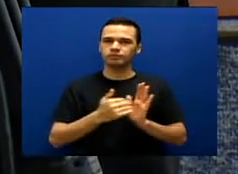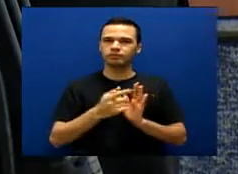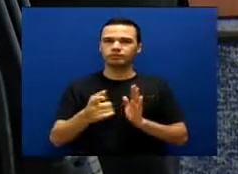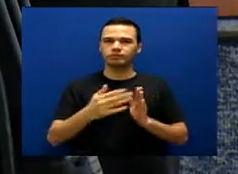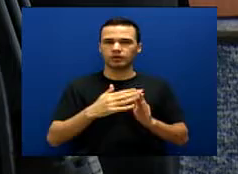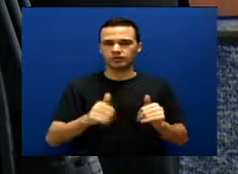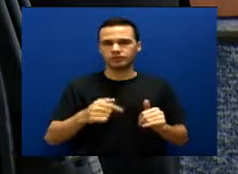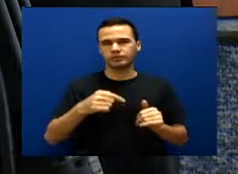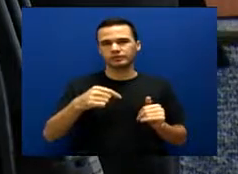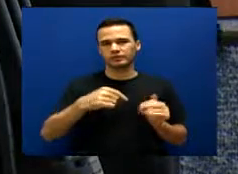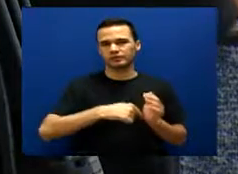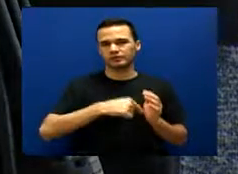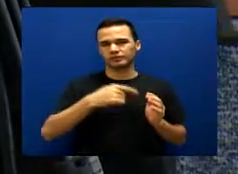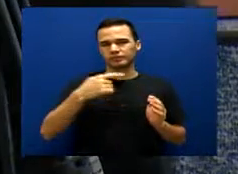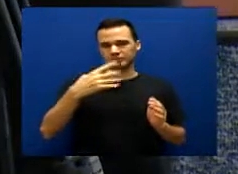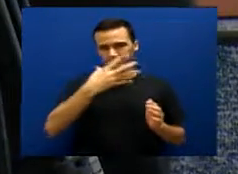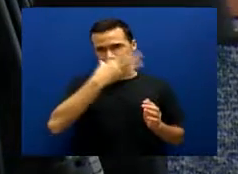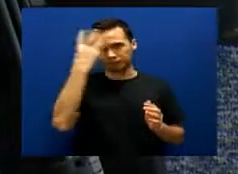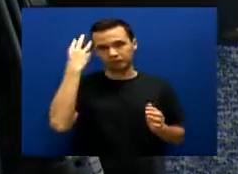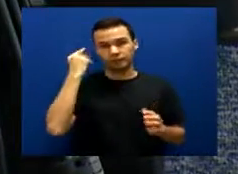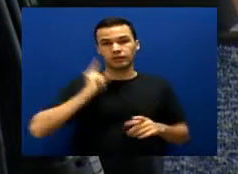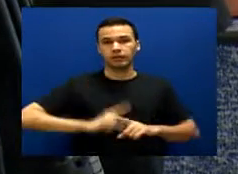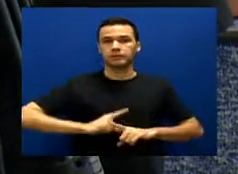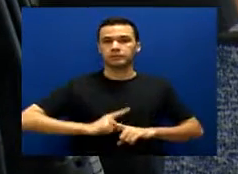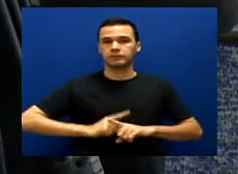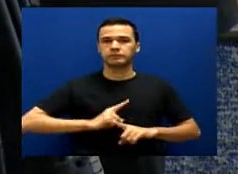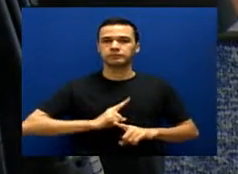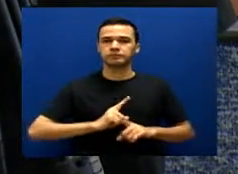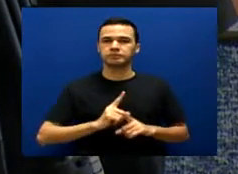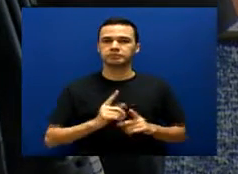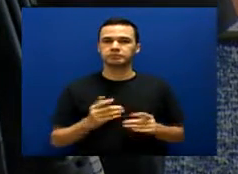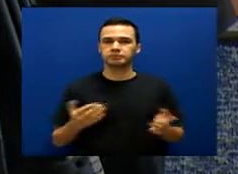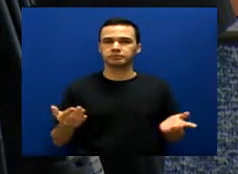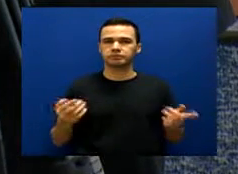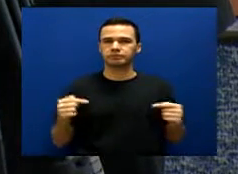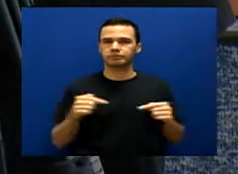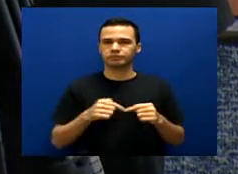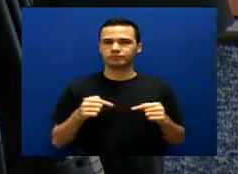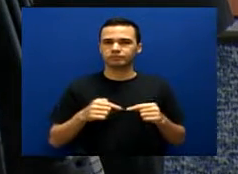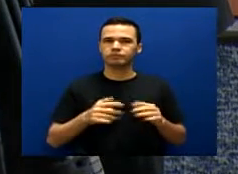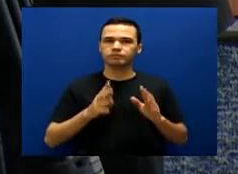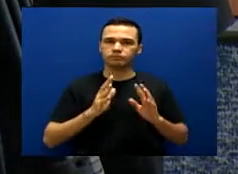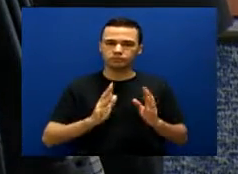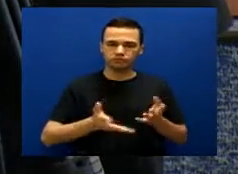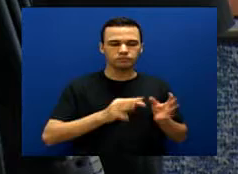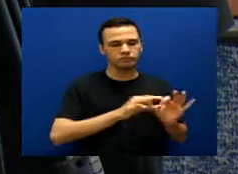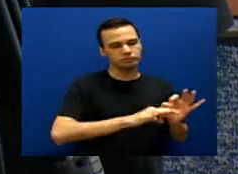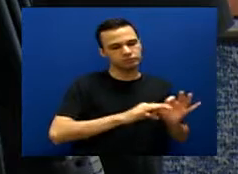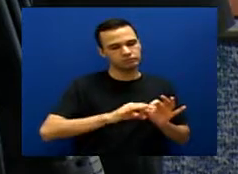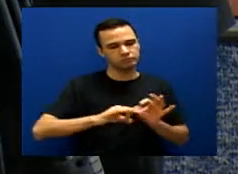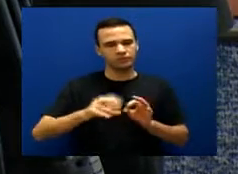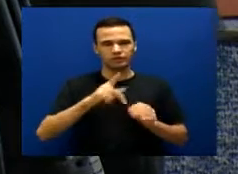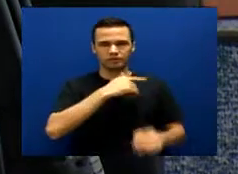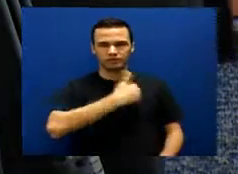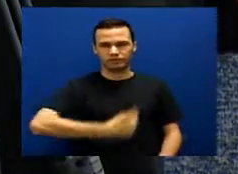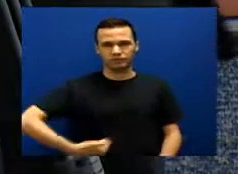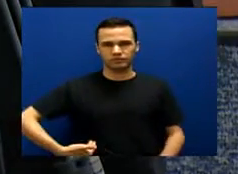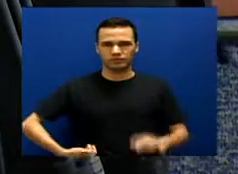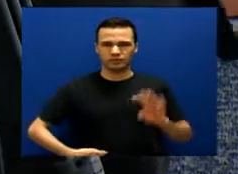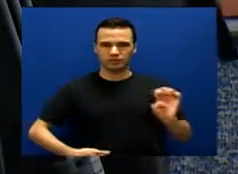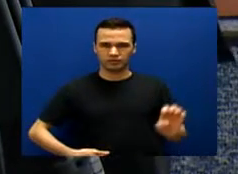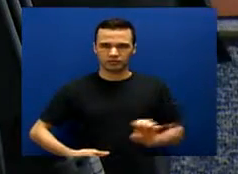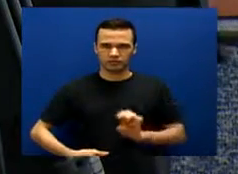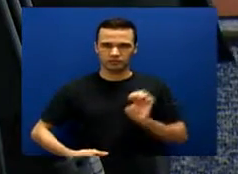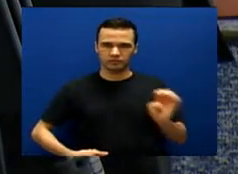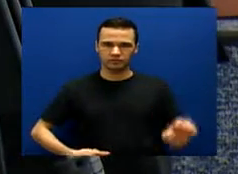senhora relevar nesse momento, pelo seguinte, nós como é um prato feito, que vem do governo do estado, e a gente